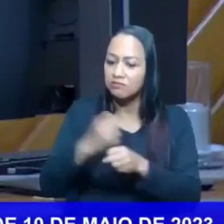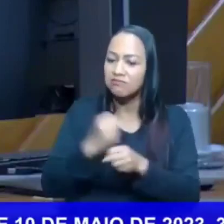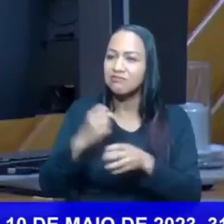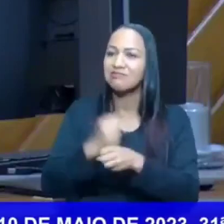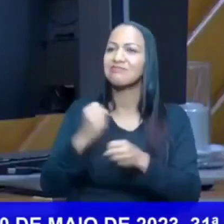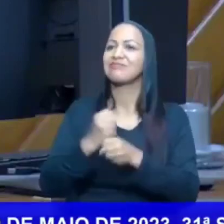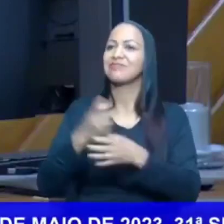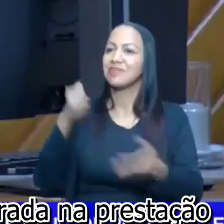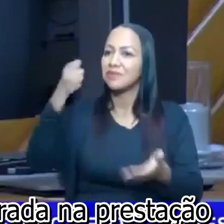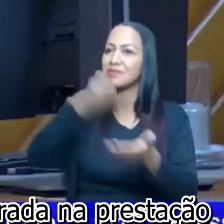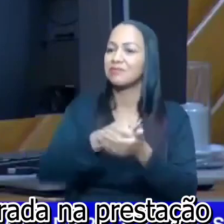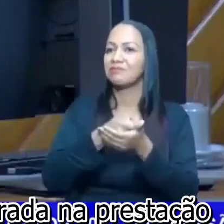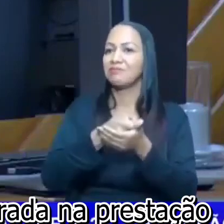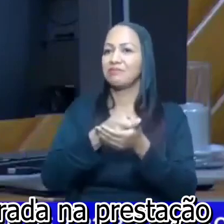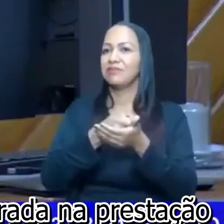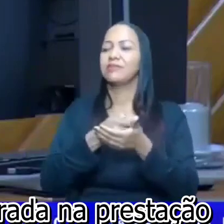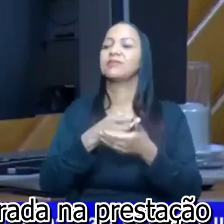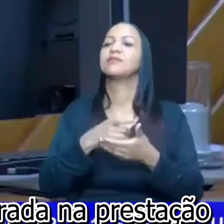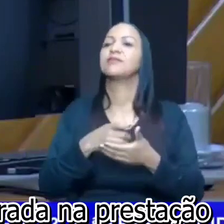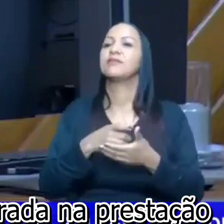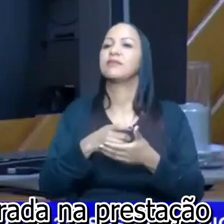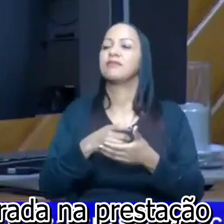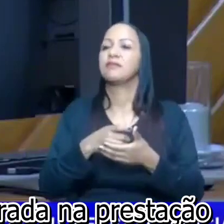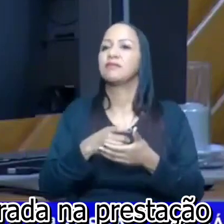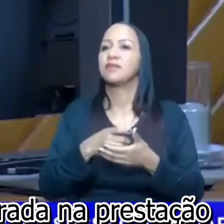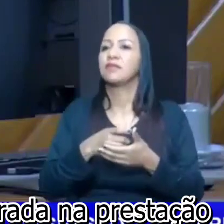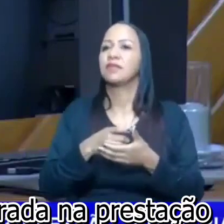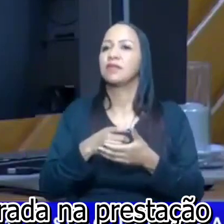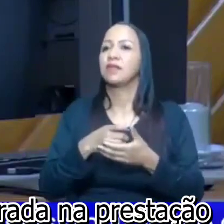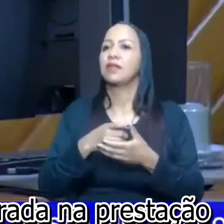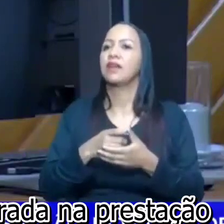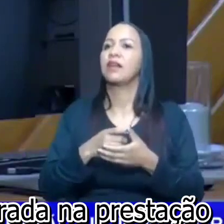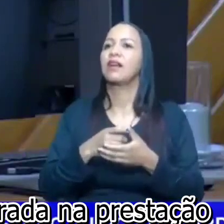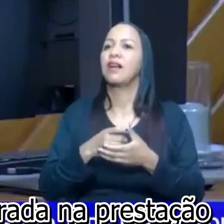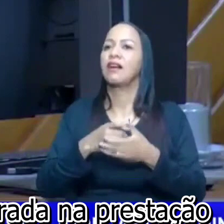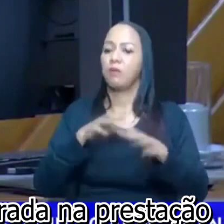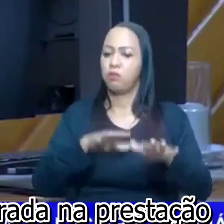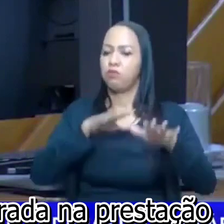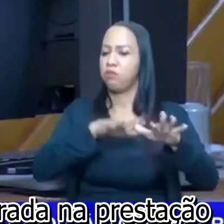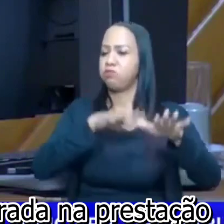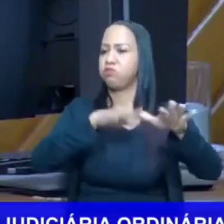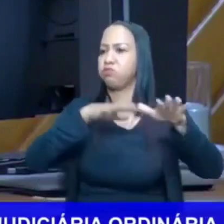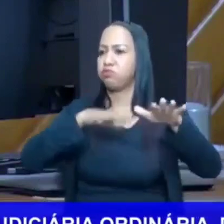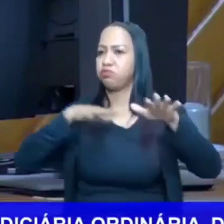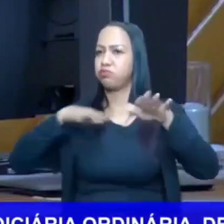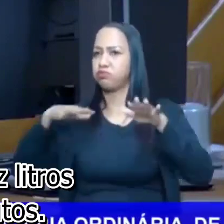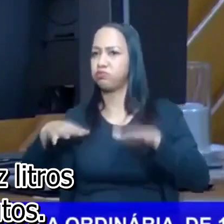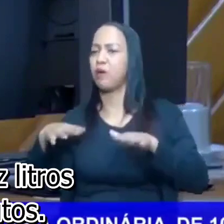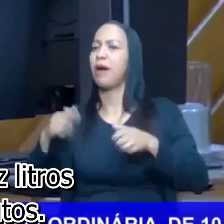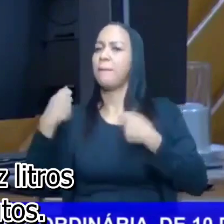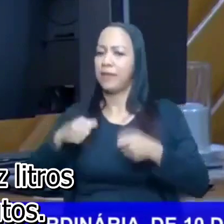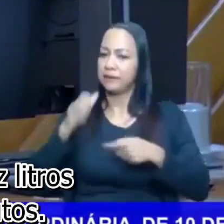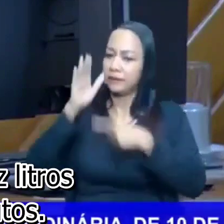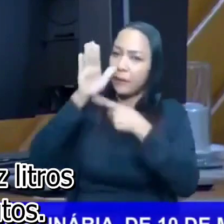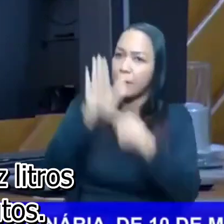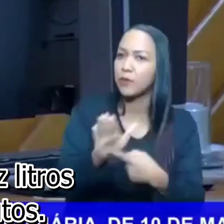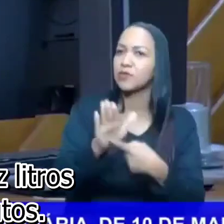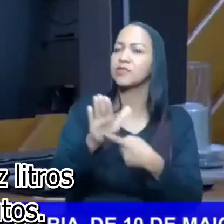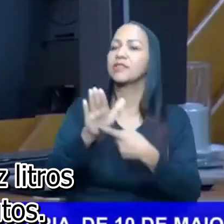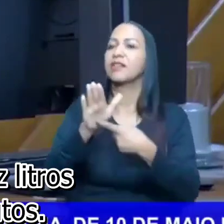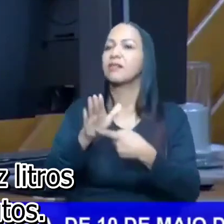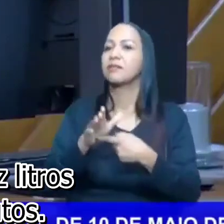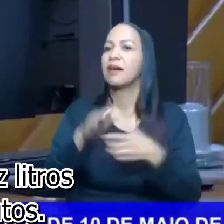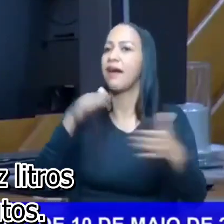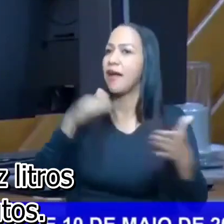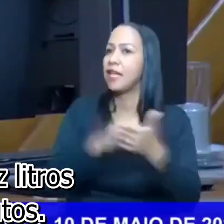semanal. Nas hipóteses de carreata, a carreata deve estar registrada na prestação de contas e há um limite de,